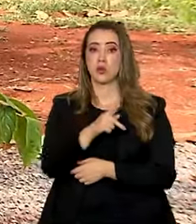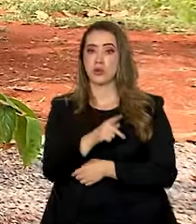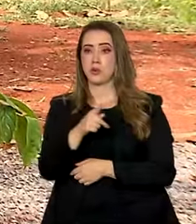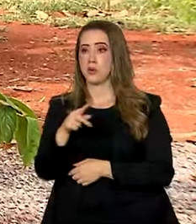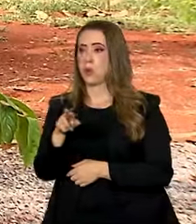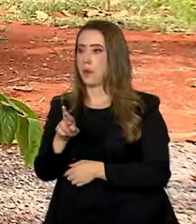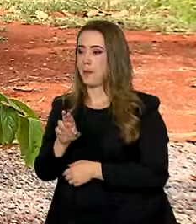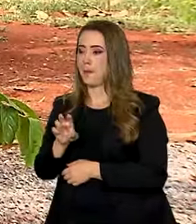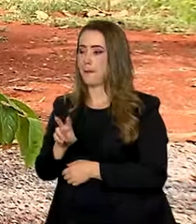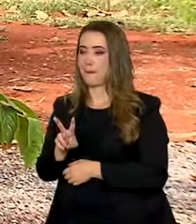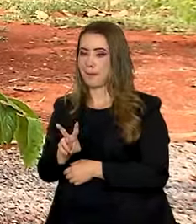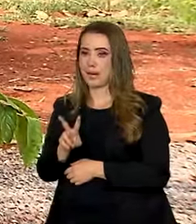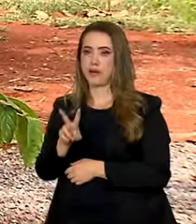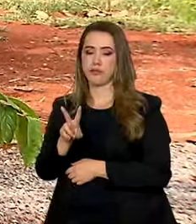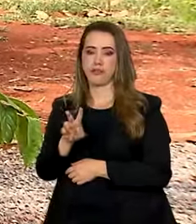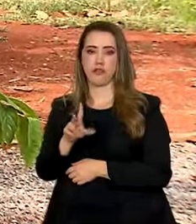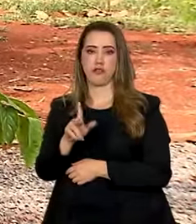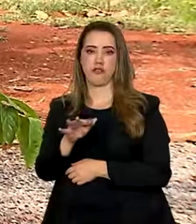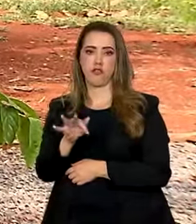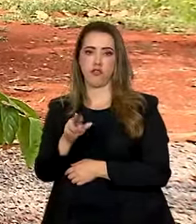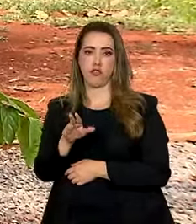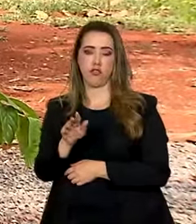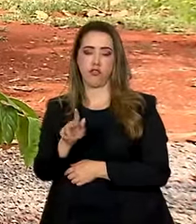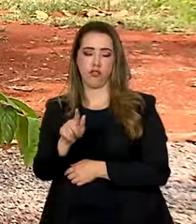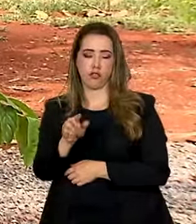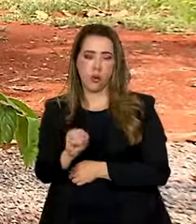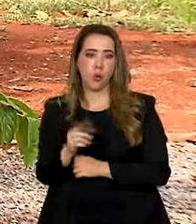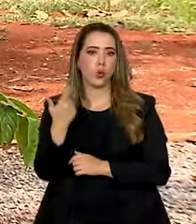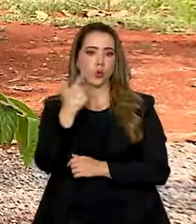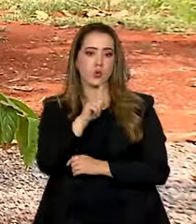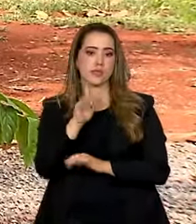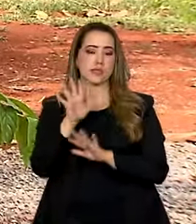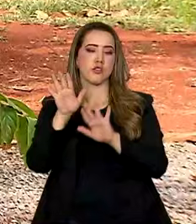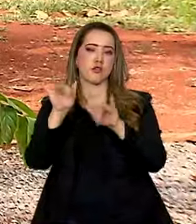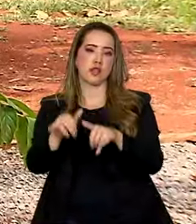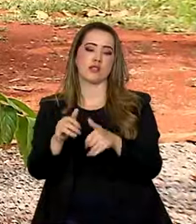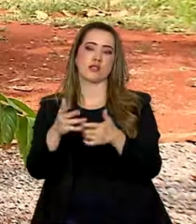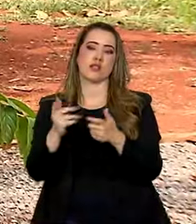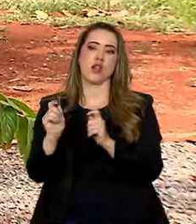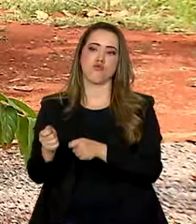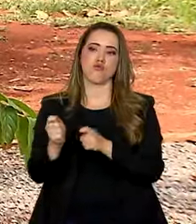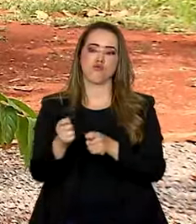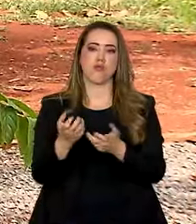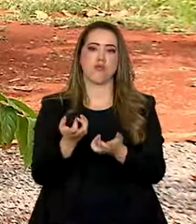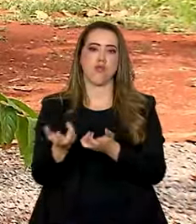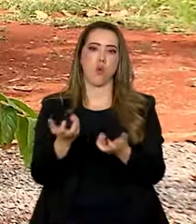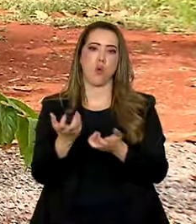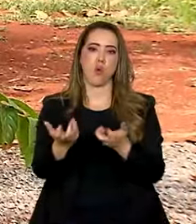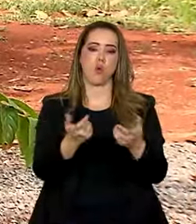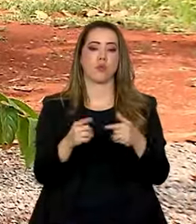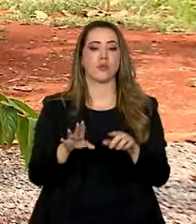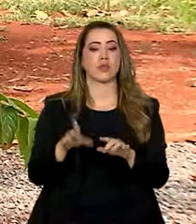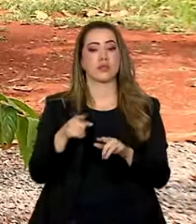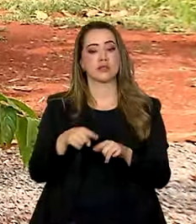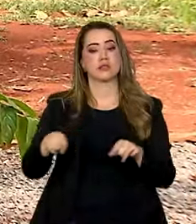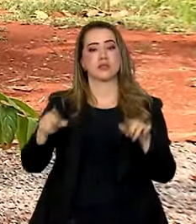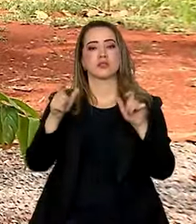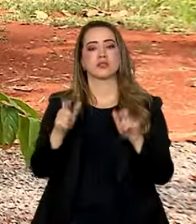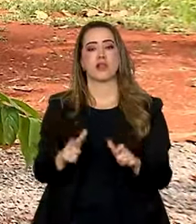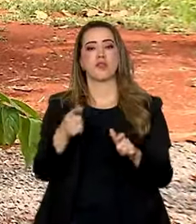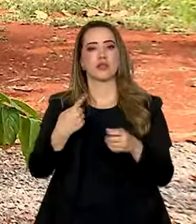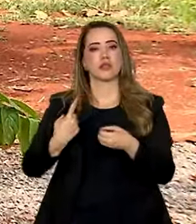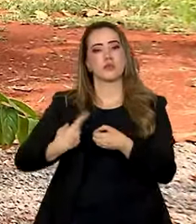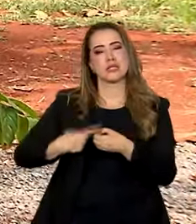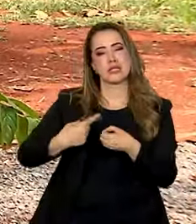do IBAMA conseguiu acabar com as chamas que consumiam o Parque Ecológico Janauari, no município de